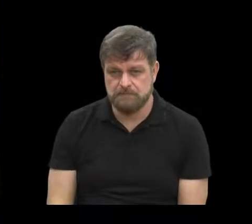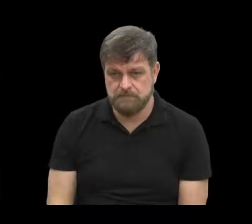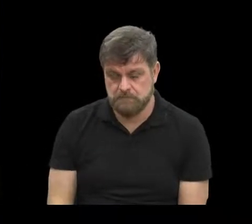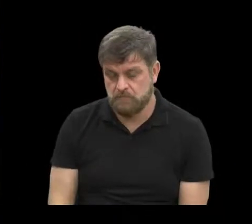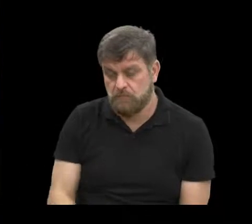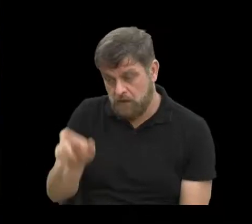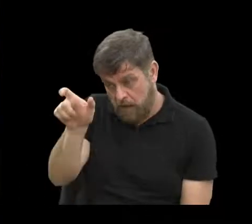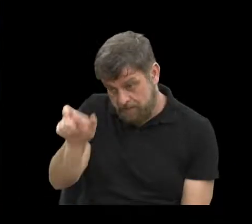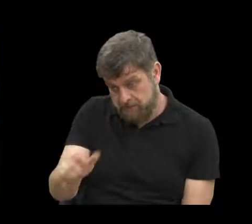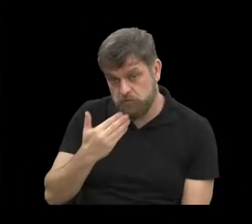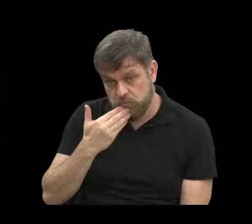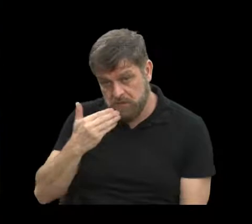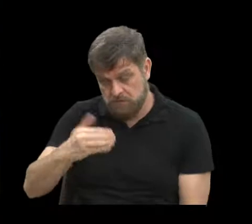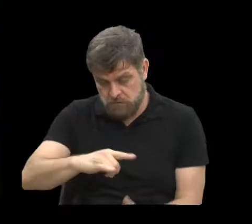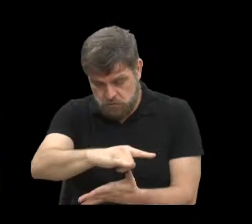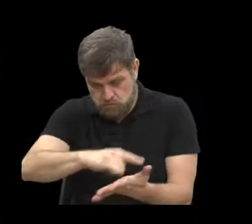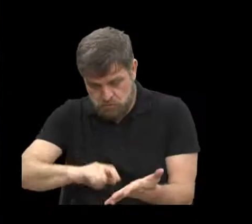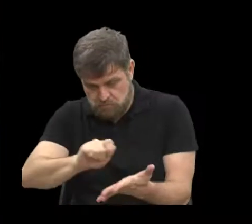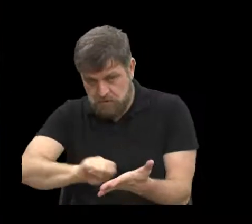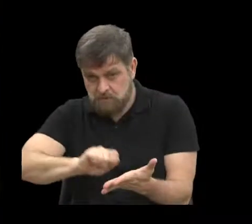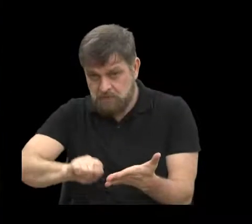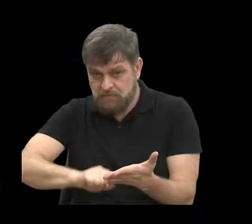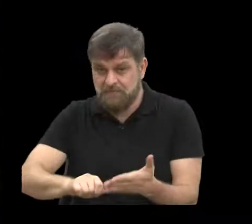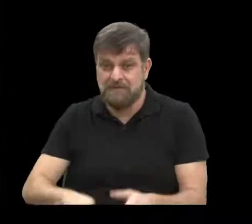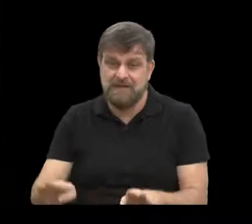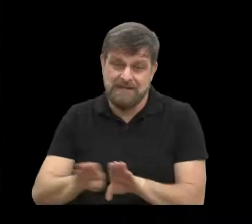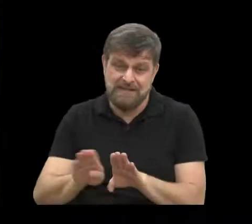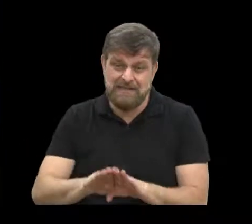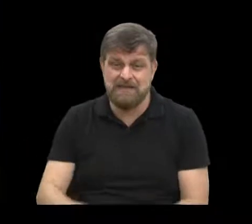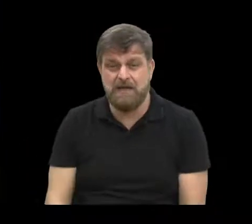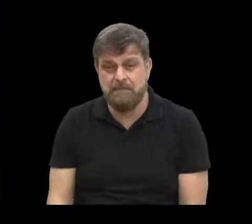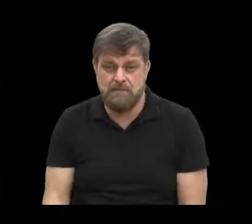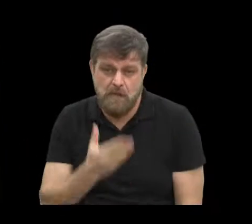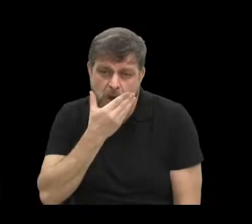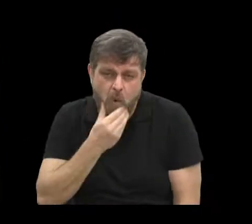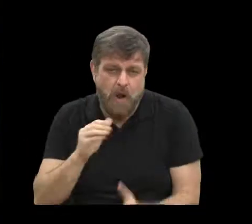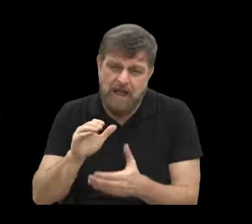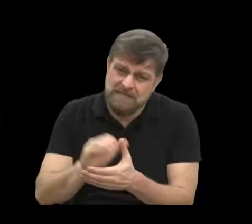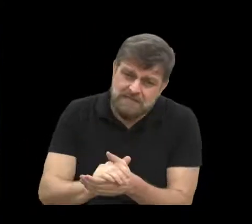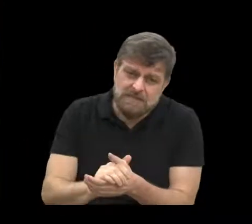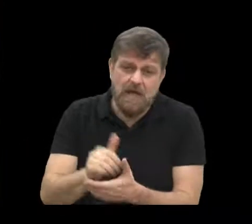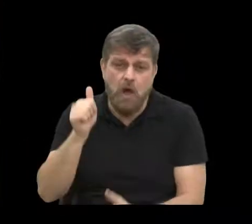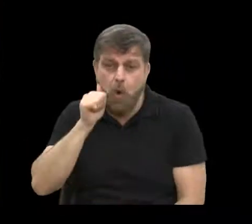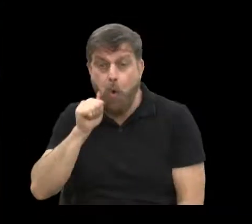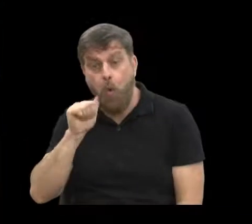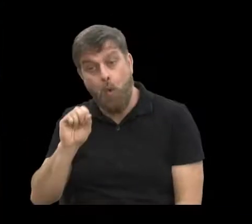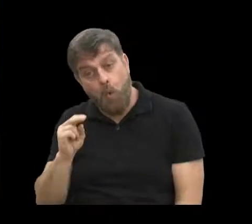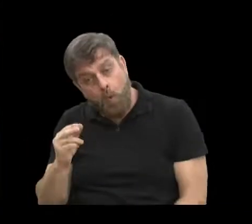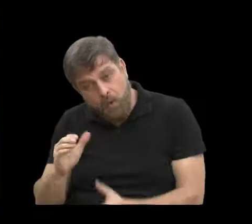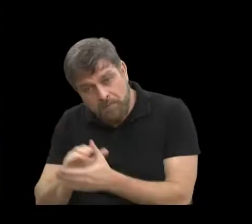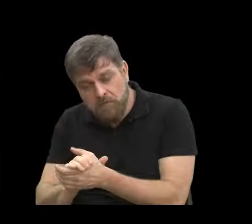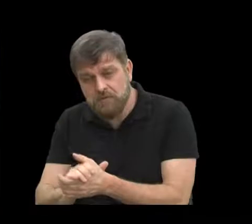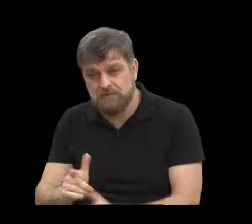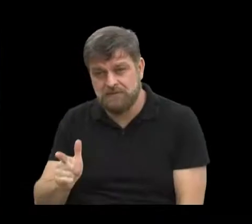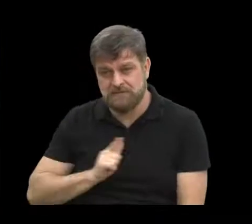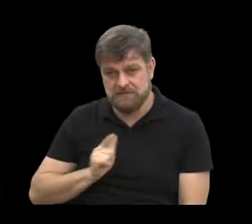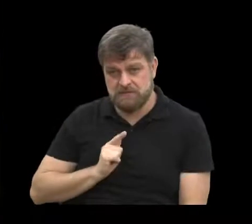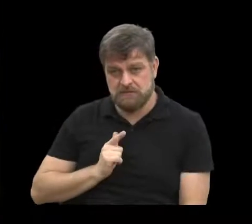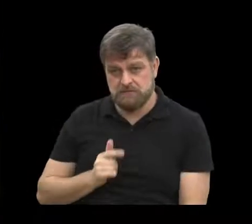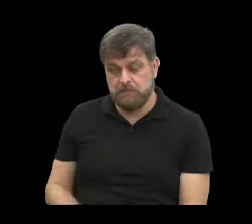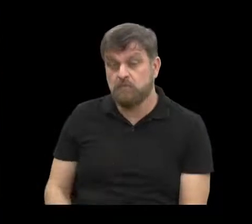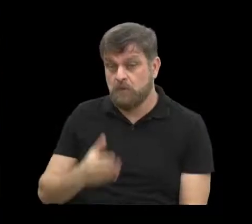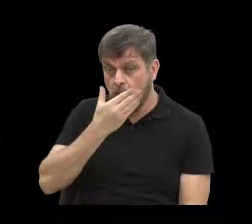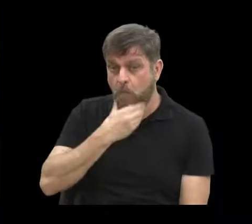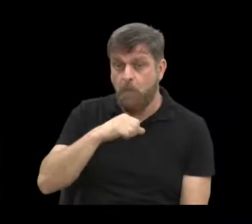próprio requerente, do cônjuge ou do companheiro, a companheira, tá? Se houver os